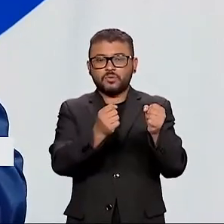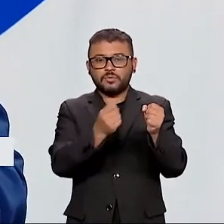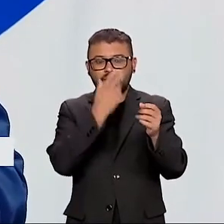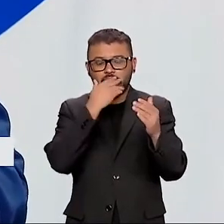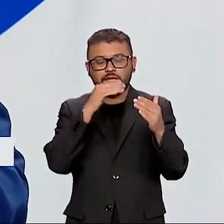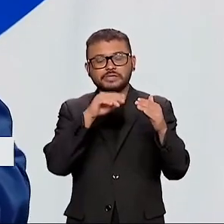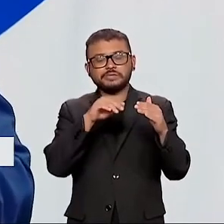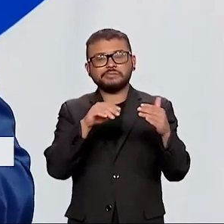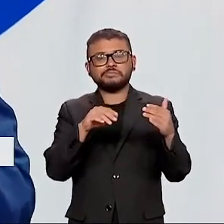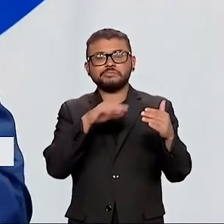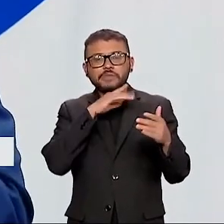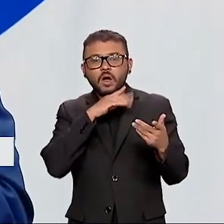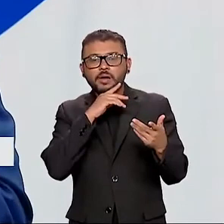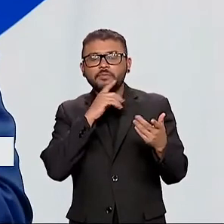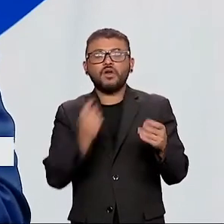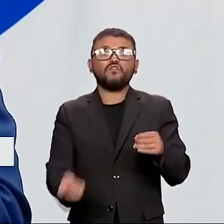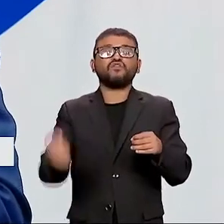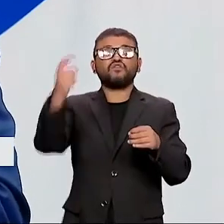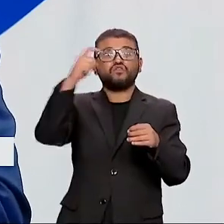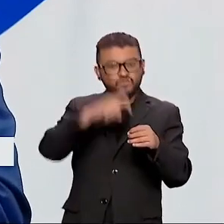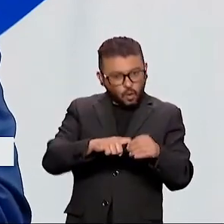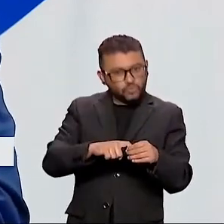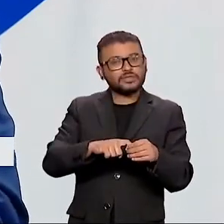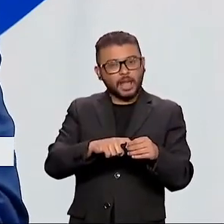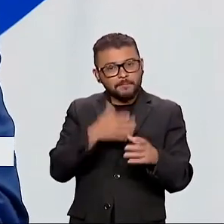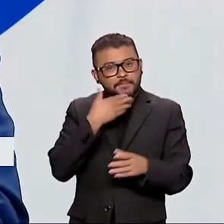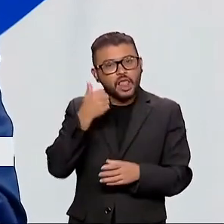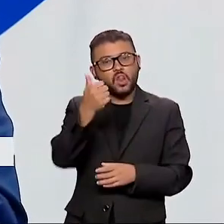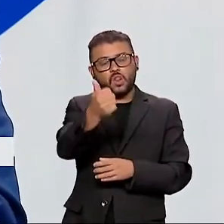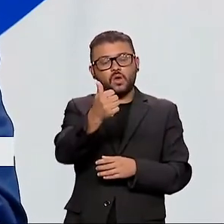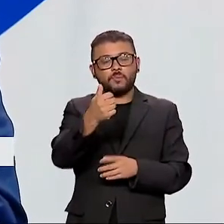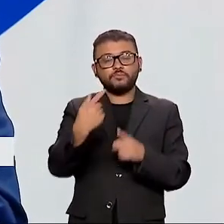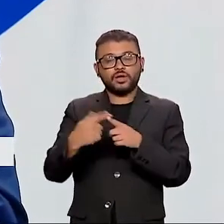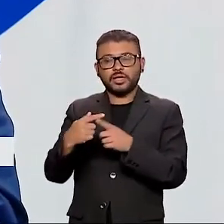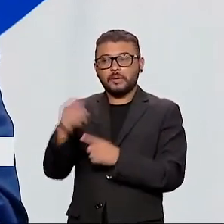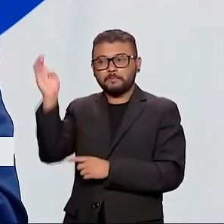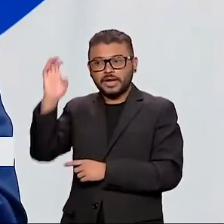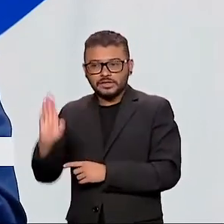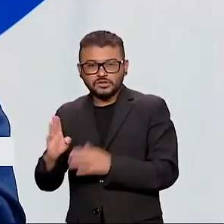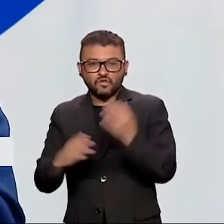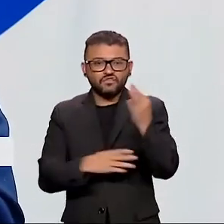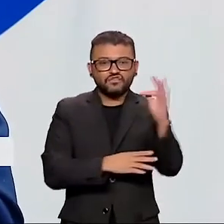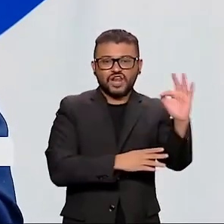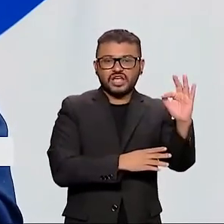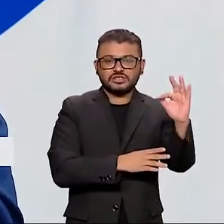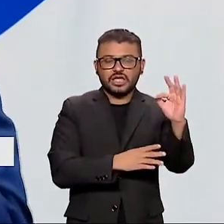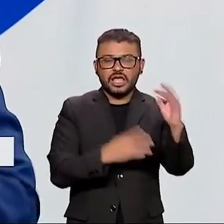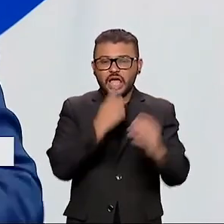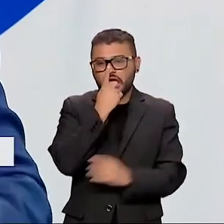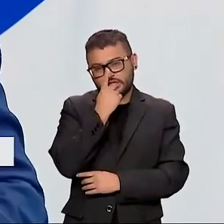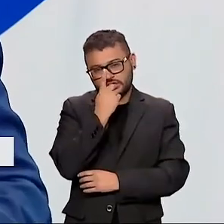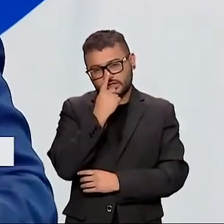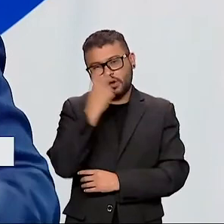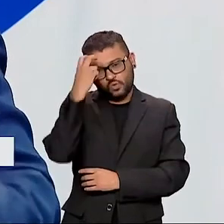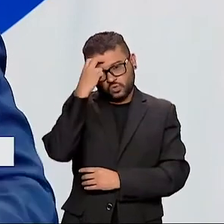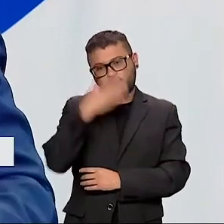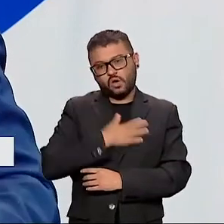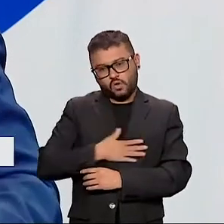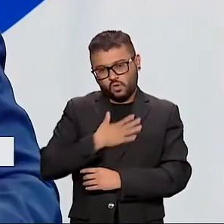de baixa. E é preciso, então, recuperar, porque Brasil e França têm muita afinidade